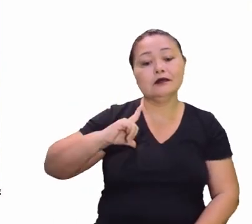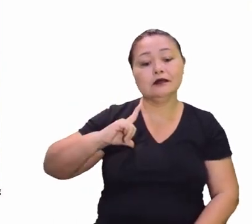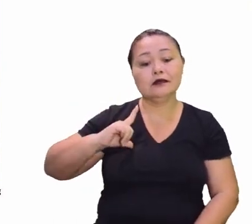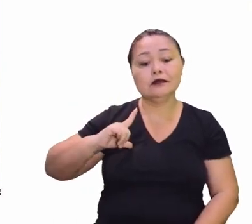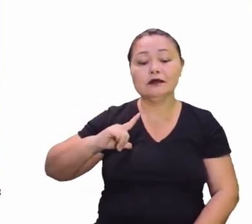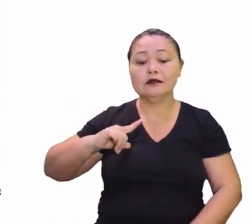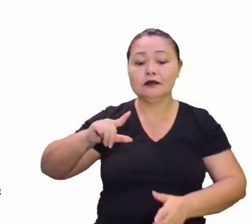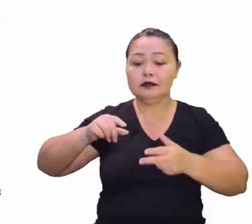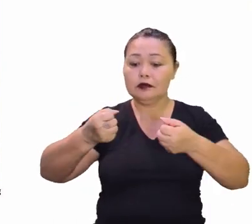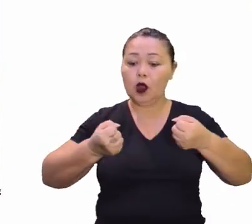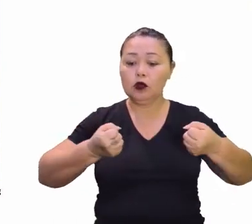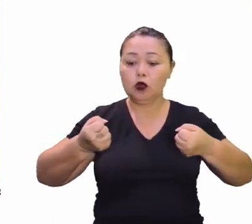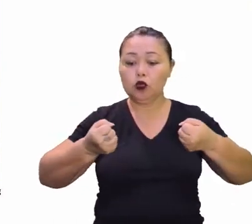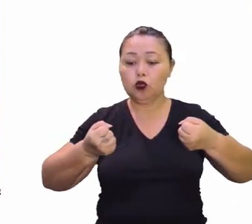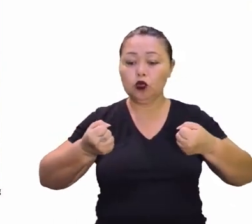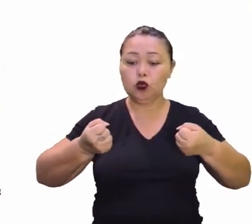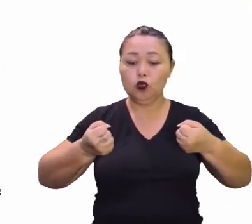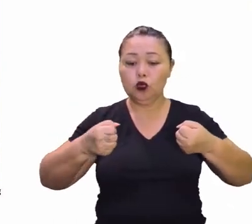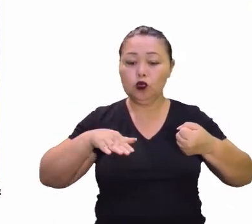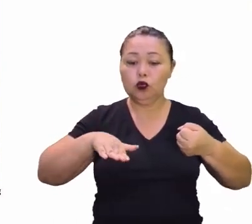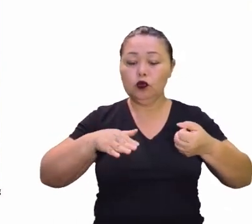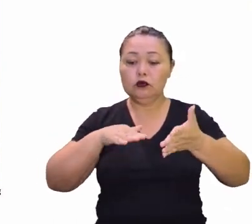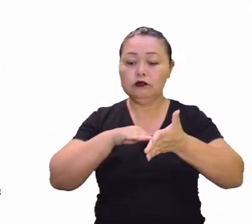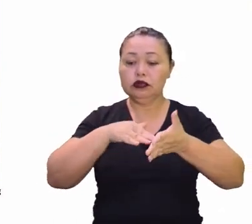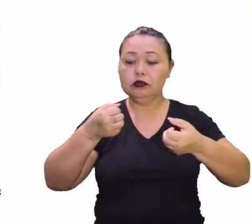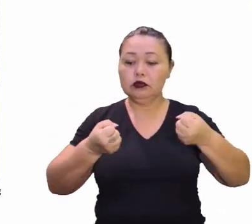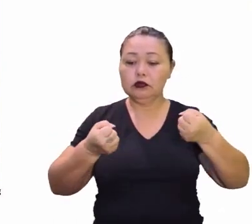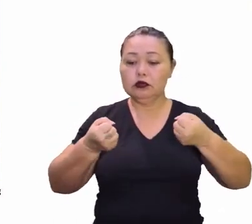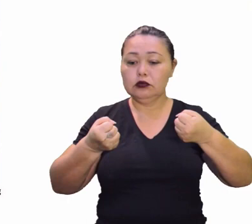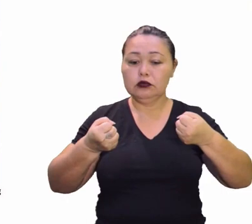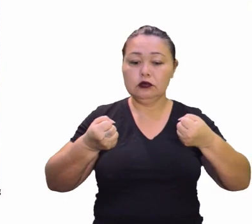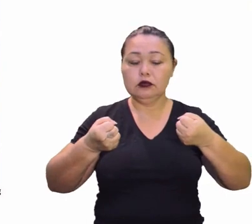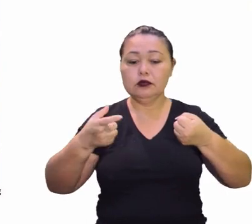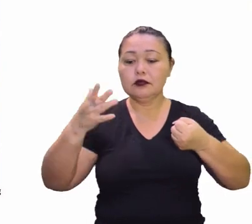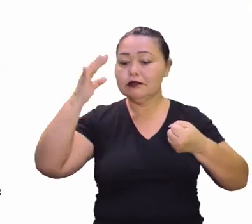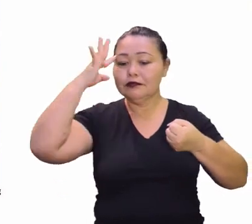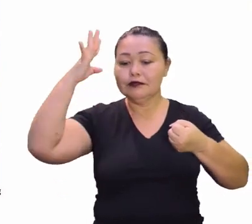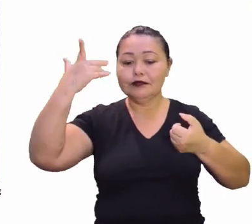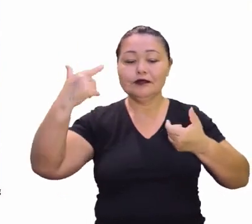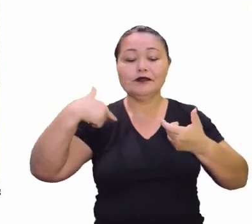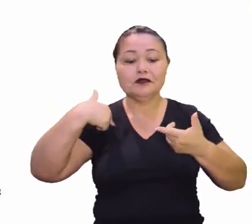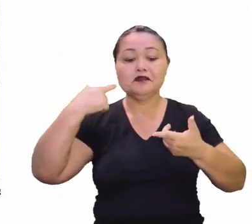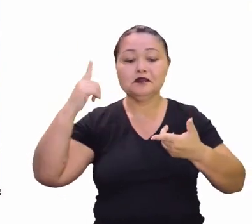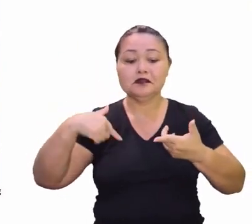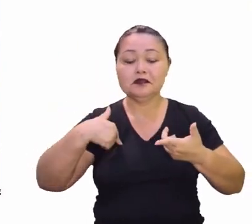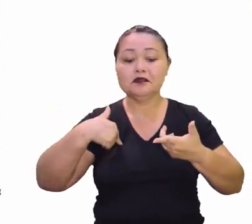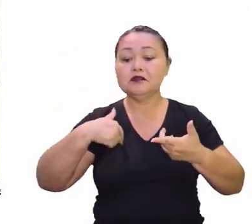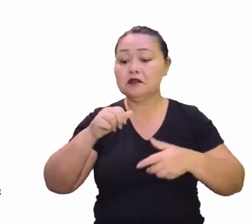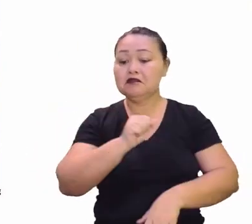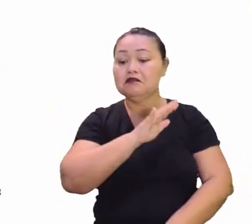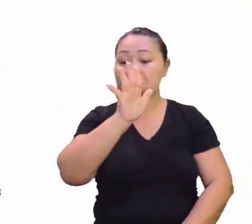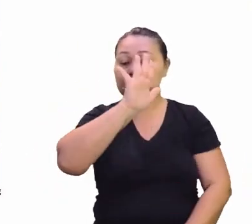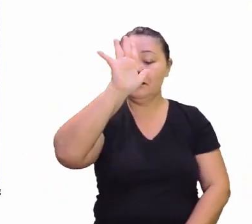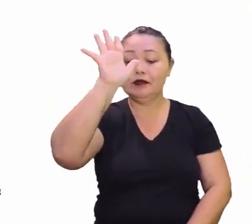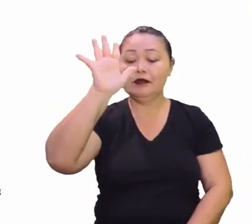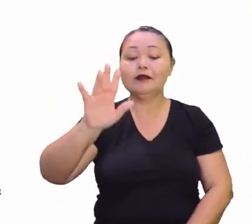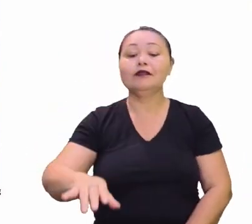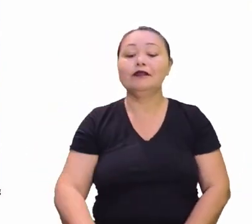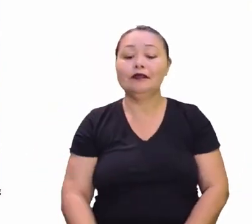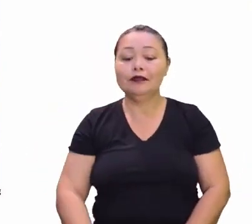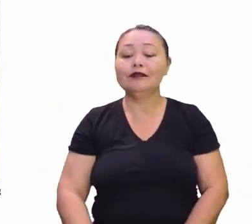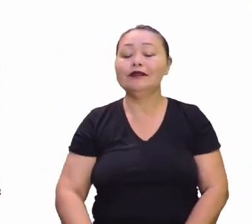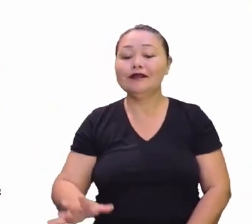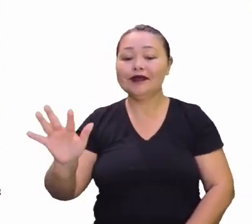esse tratorzinho aí, bacana, hein? Imagina o bichinho desse aí, como não devia ser caro na época, né?